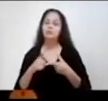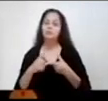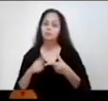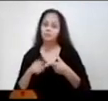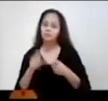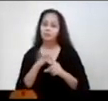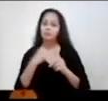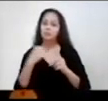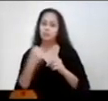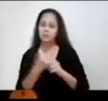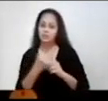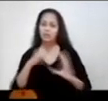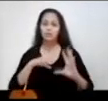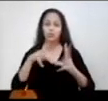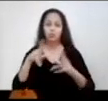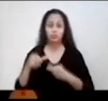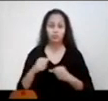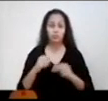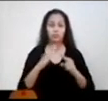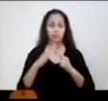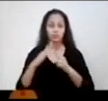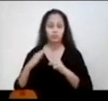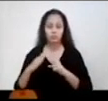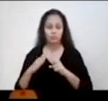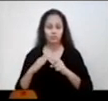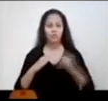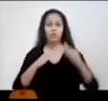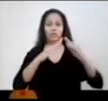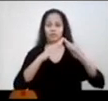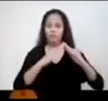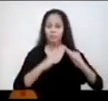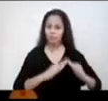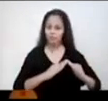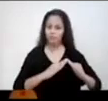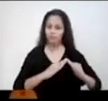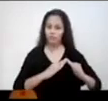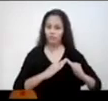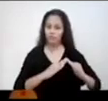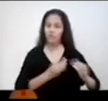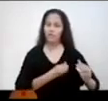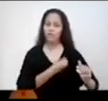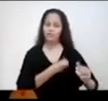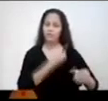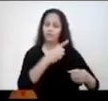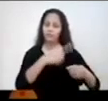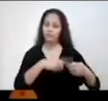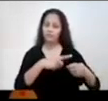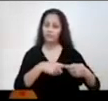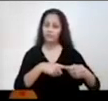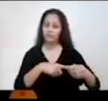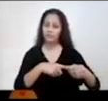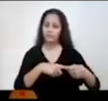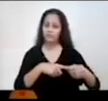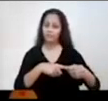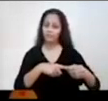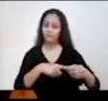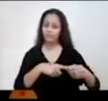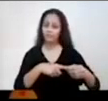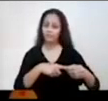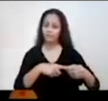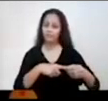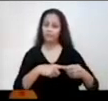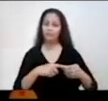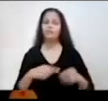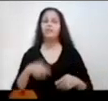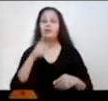específicos do mundo urbano. Vamos falar das condições de moradia da população que vive nas cidades, vamos falar